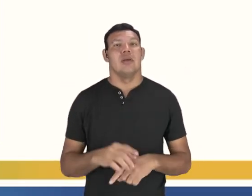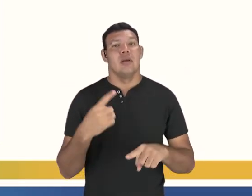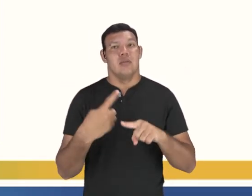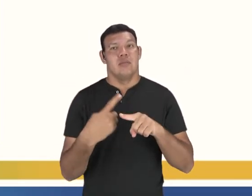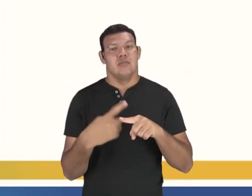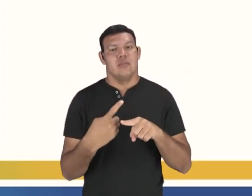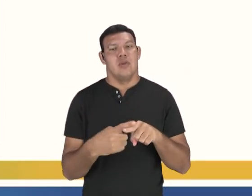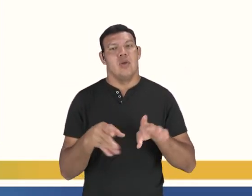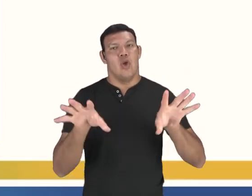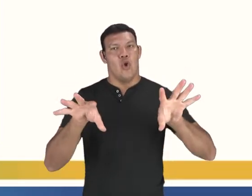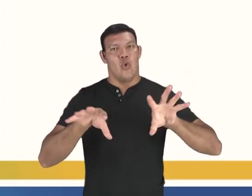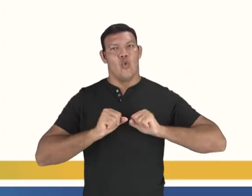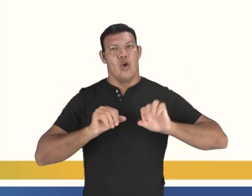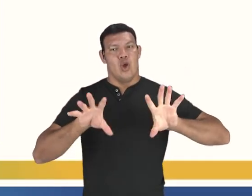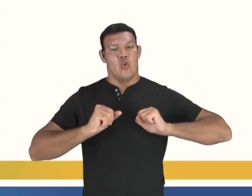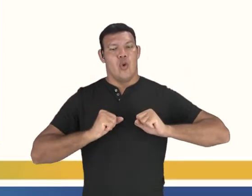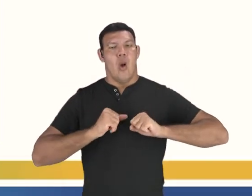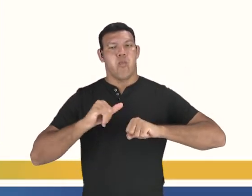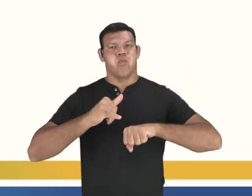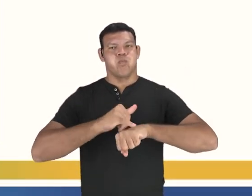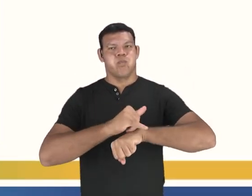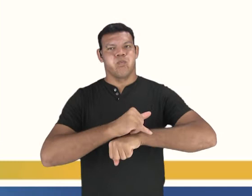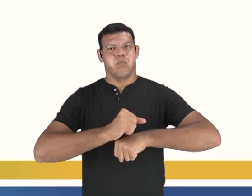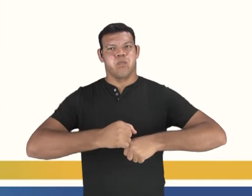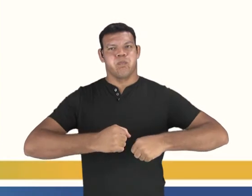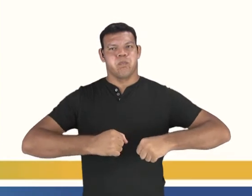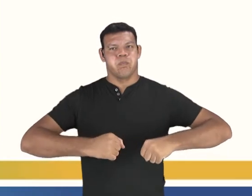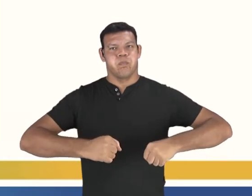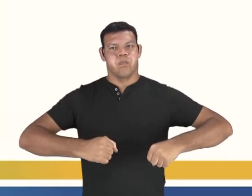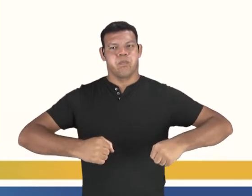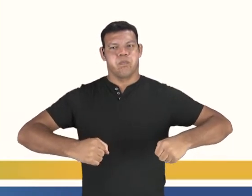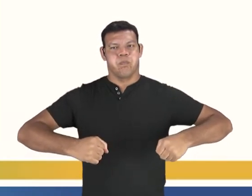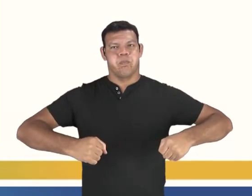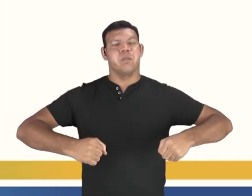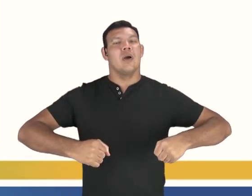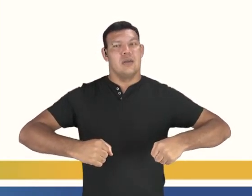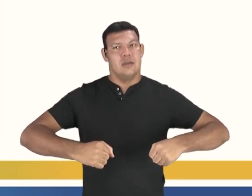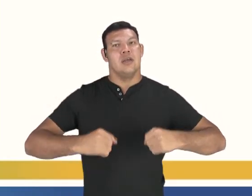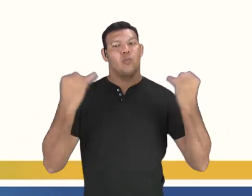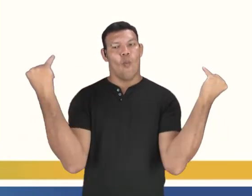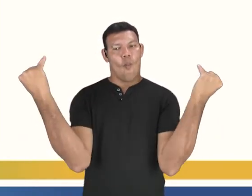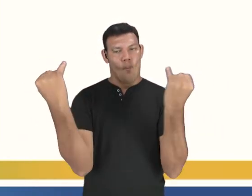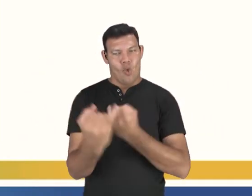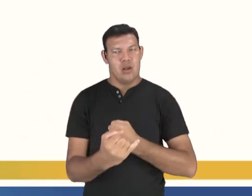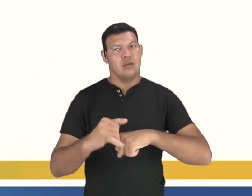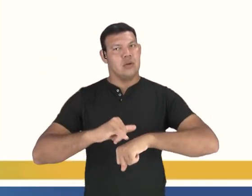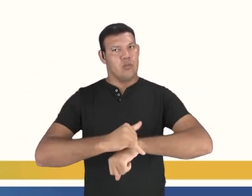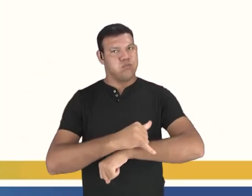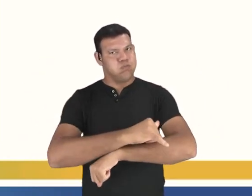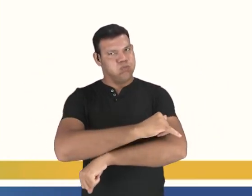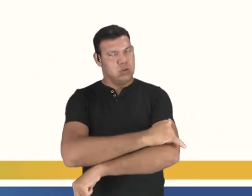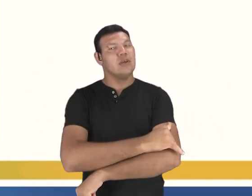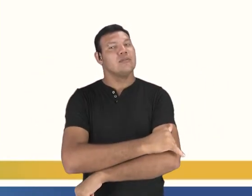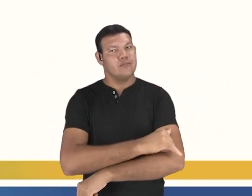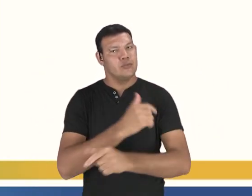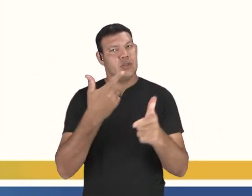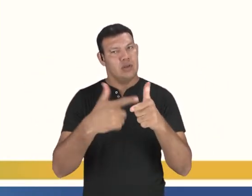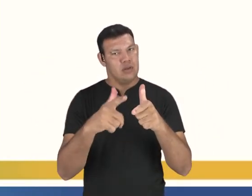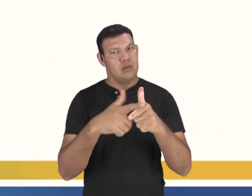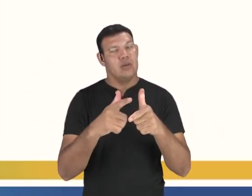excessivo de macronutrientes, principalmente as gorduras, tá? Então, desnutrição e obesidade são distúrbios da má nutrição,